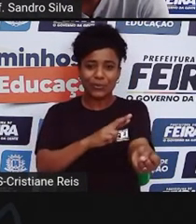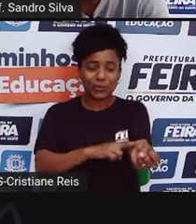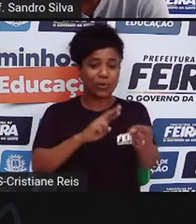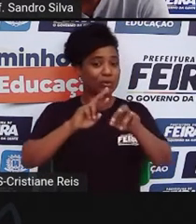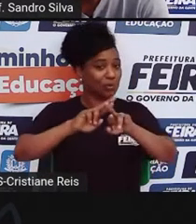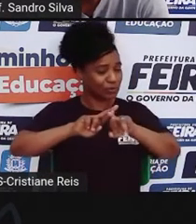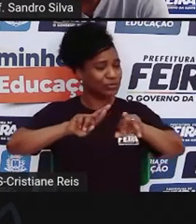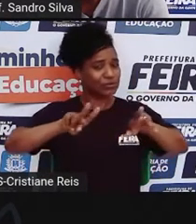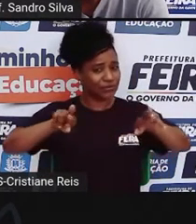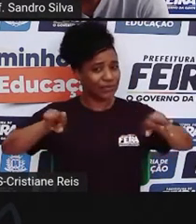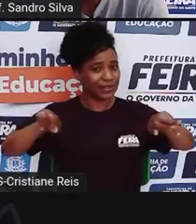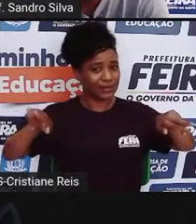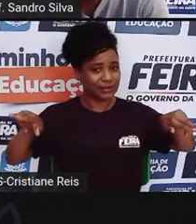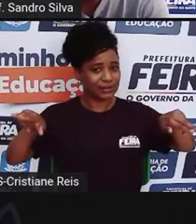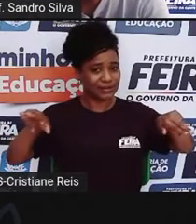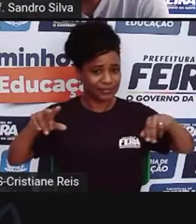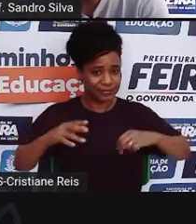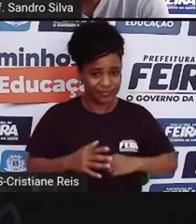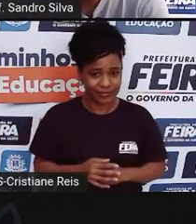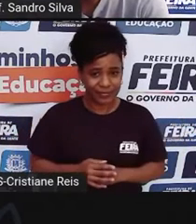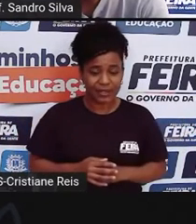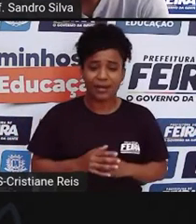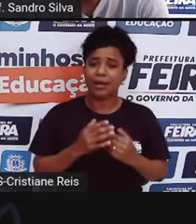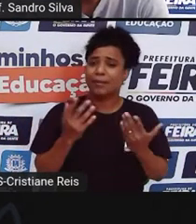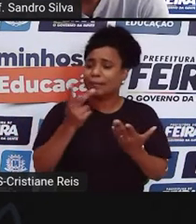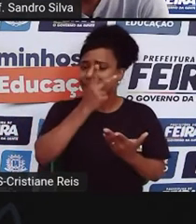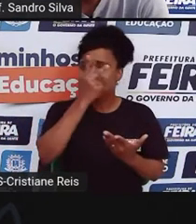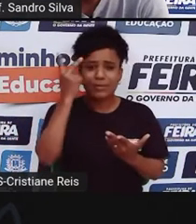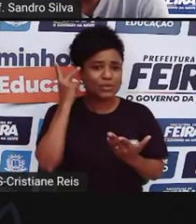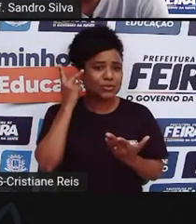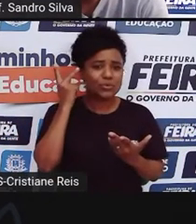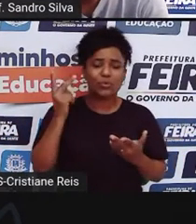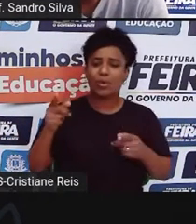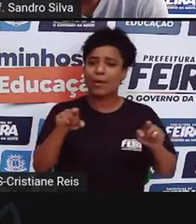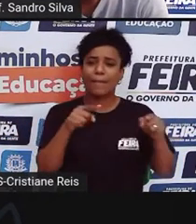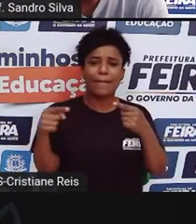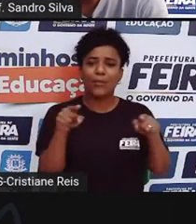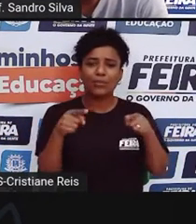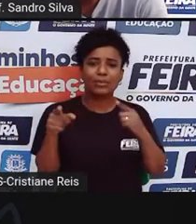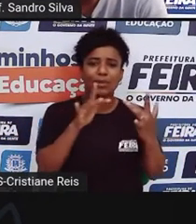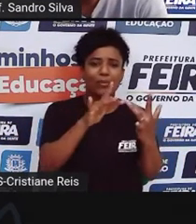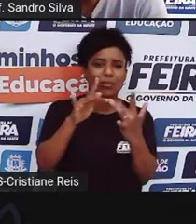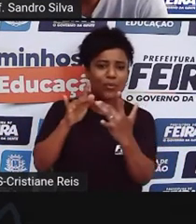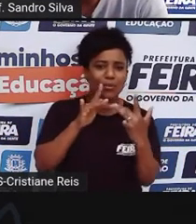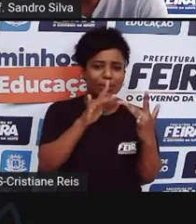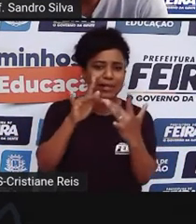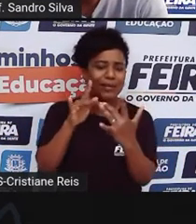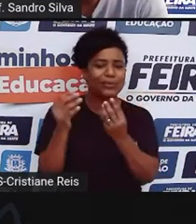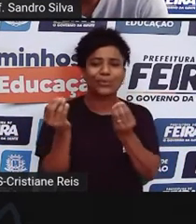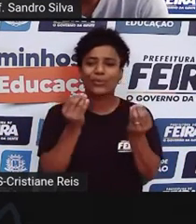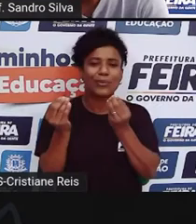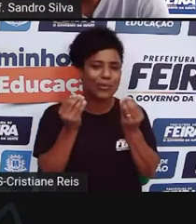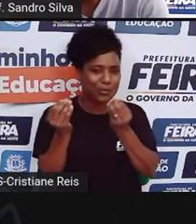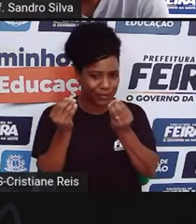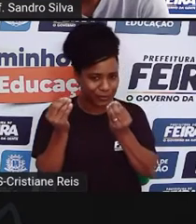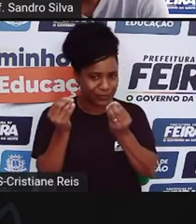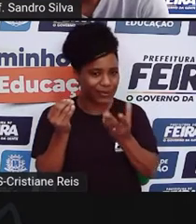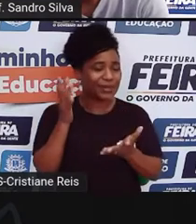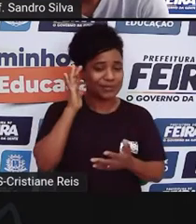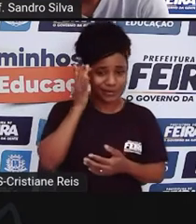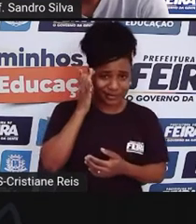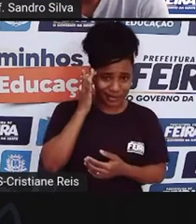como que começa o contato de uma pessoa com a música e como que isso pode influenciar? Você acha que estilos